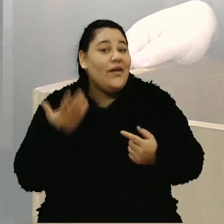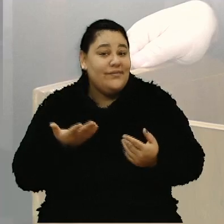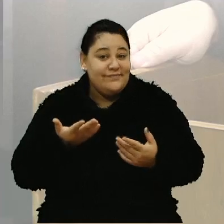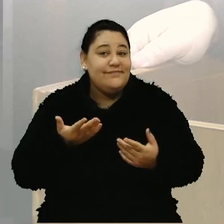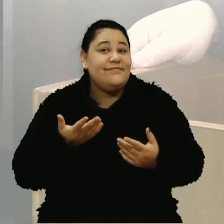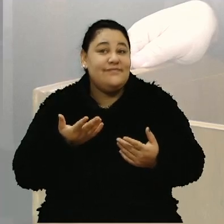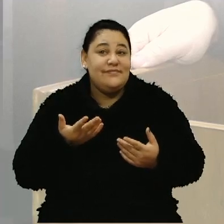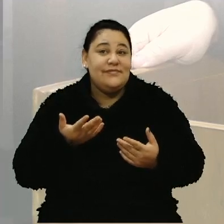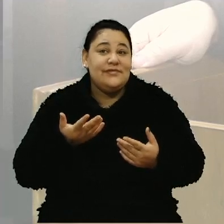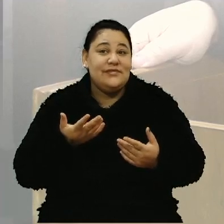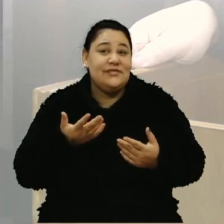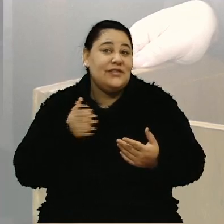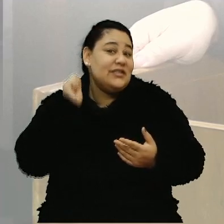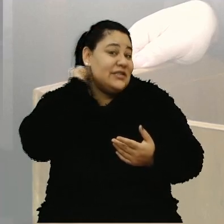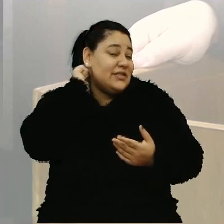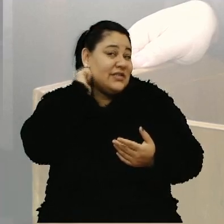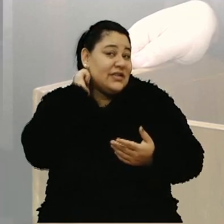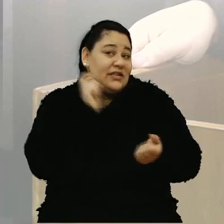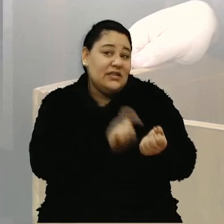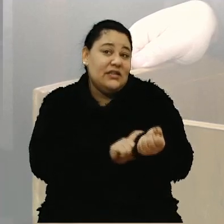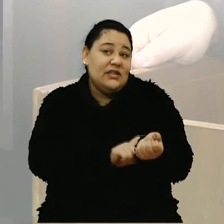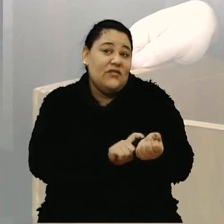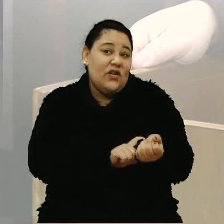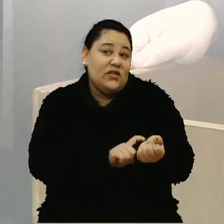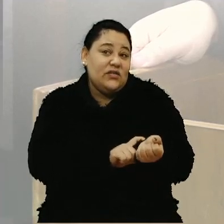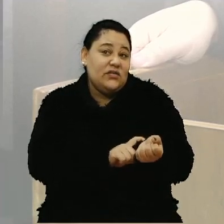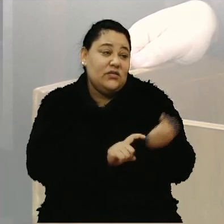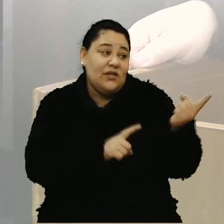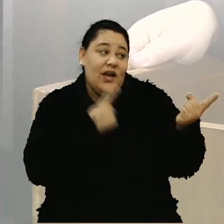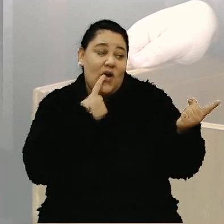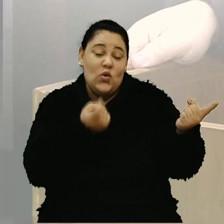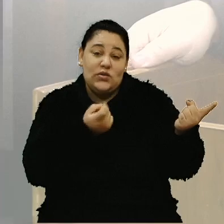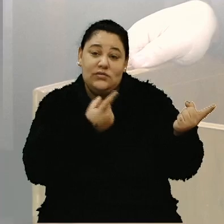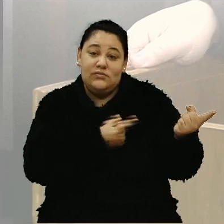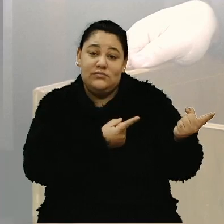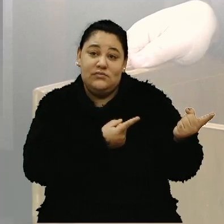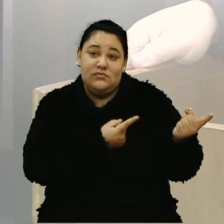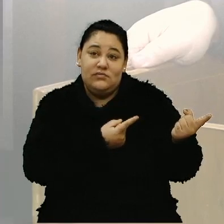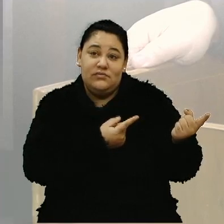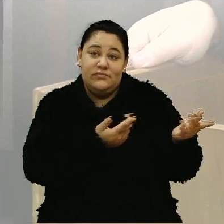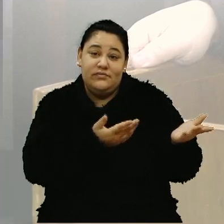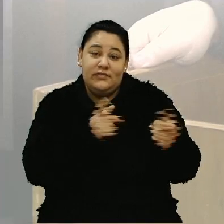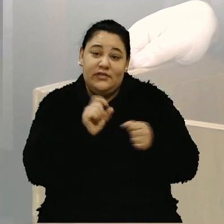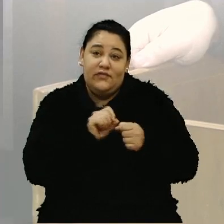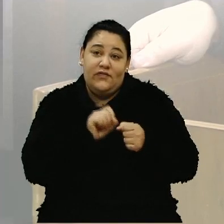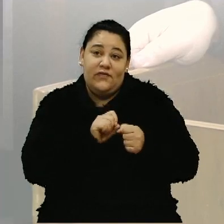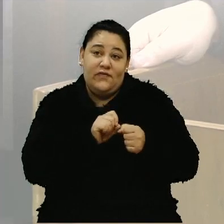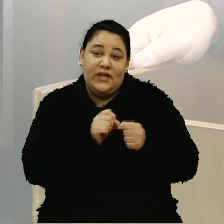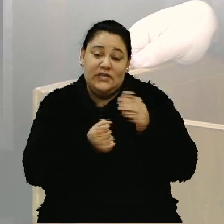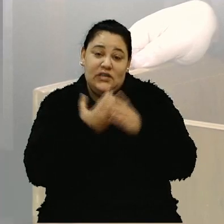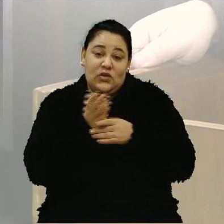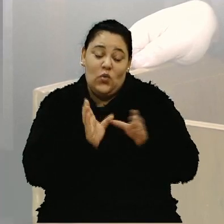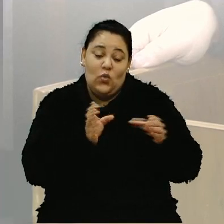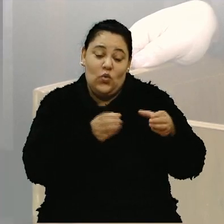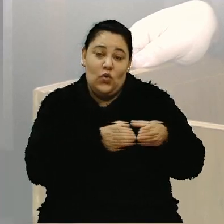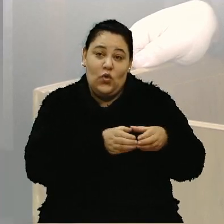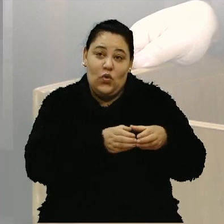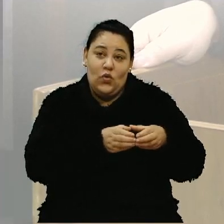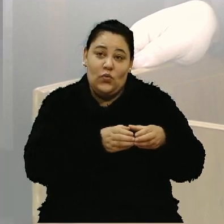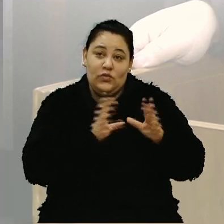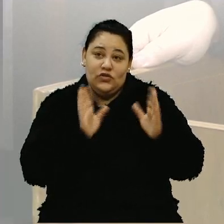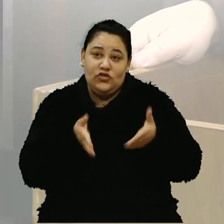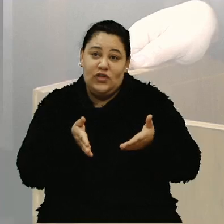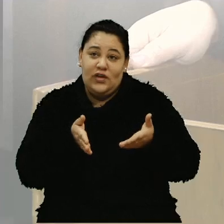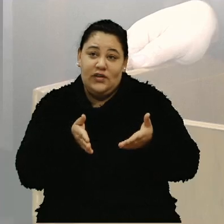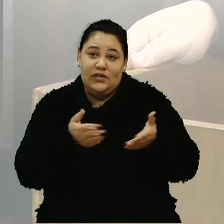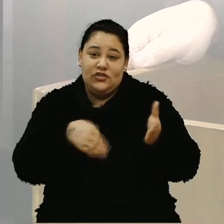muito estressada e muito nervosa, é a vereadora Glose Frigieri, que fez a frente parlamentar, que já estava chegando em Caxias, que